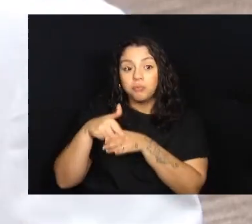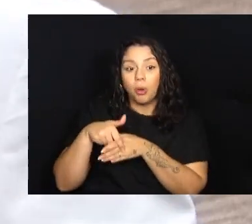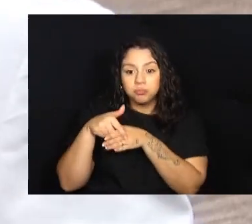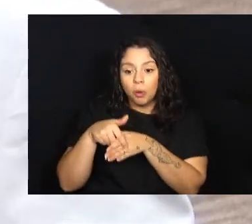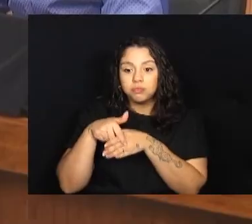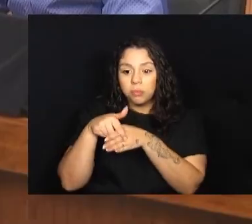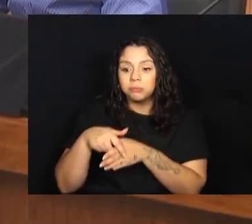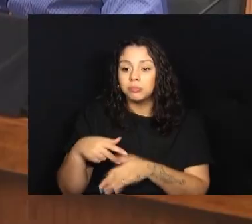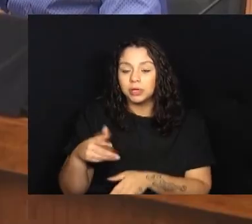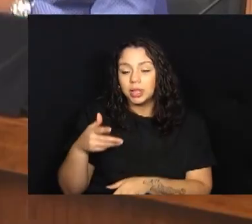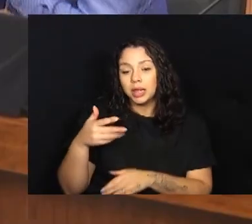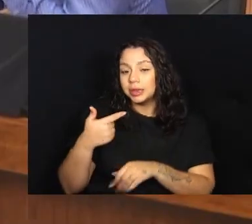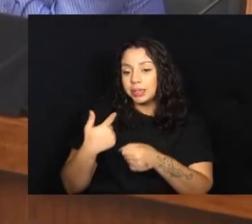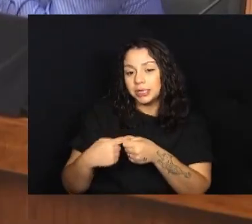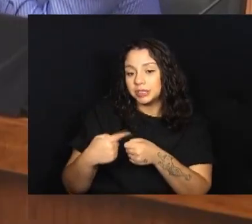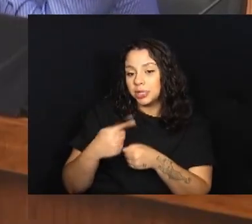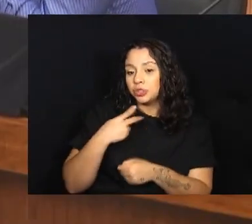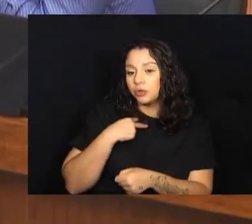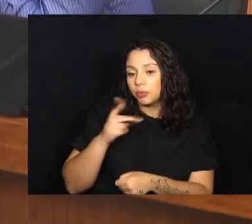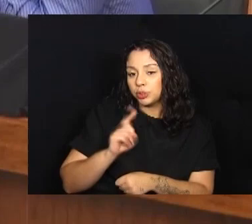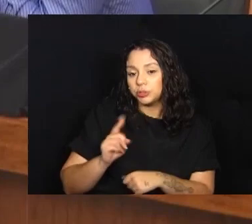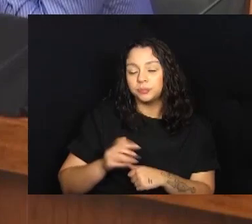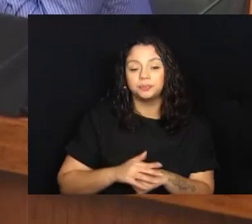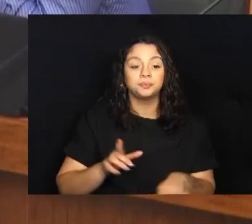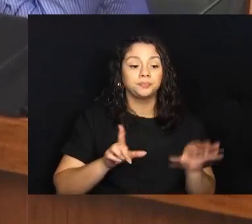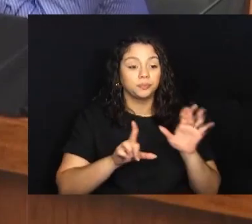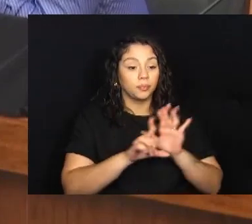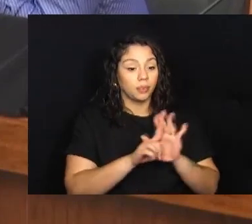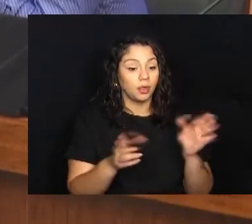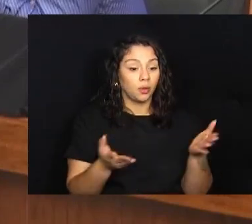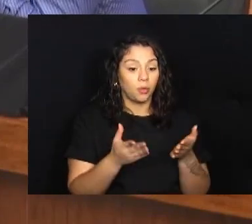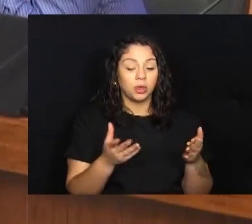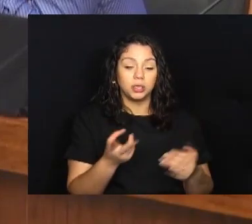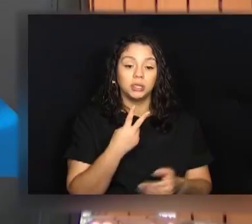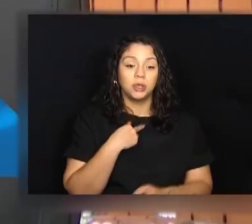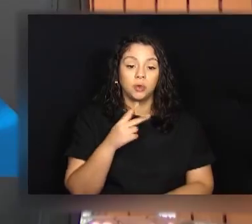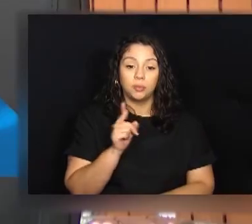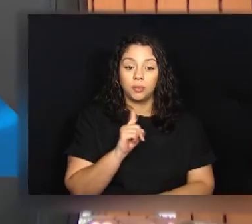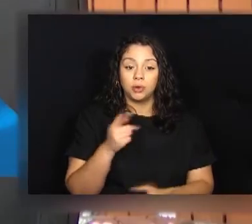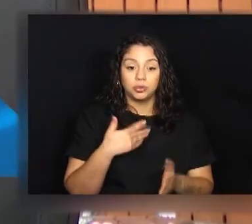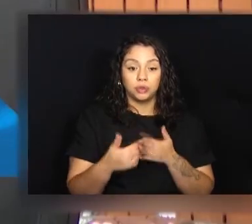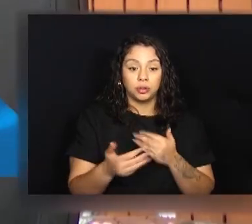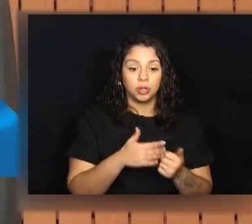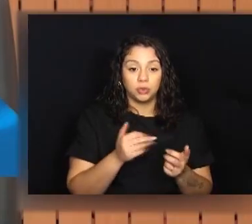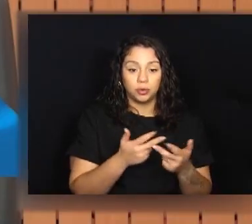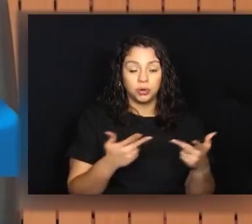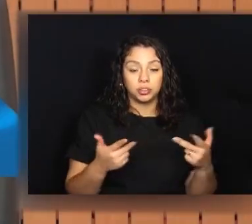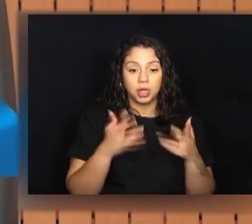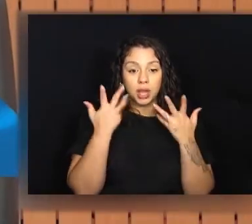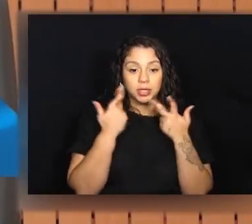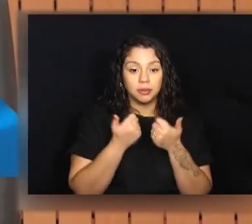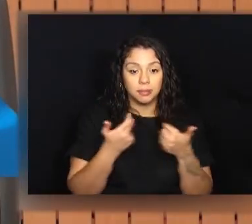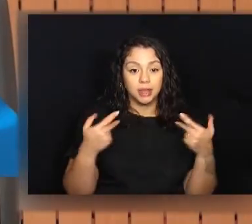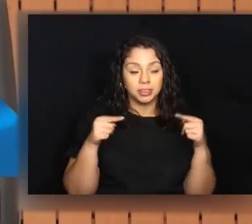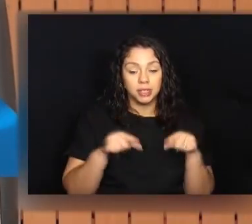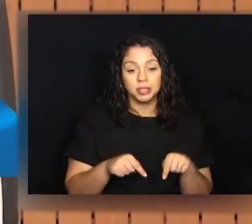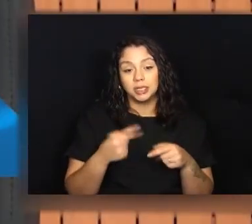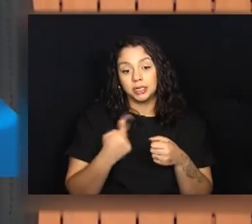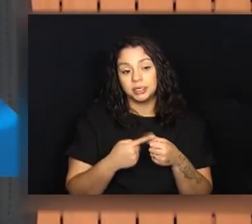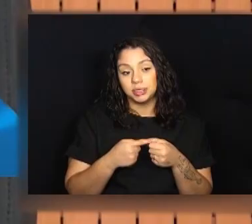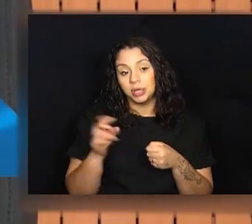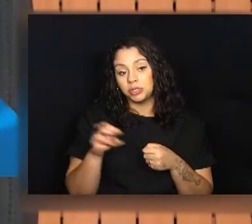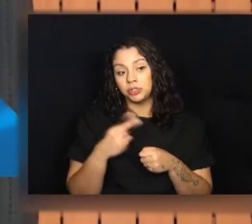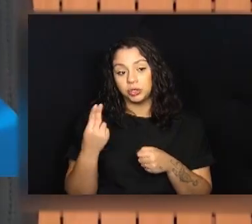andar no cavalo. Ele relembrou que a legislação atual barra qualquer atividade com animais na cidade